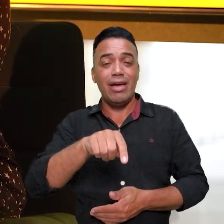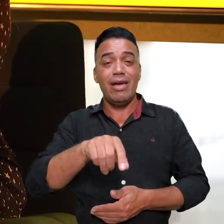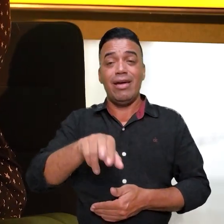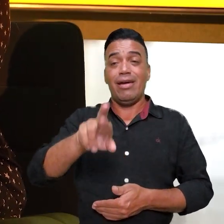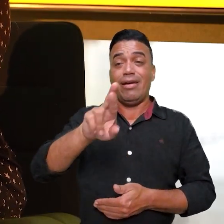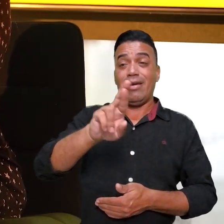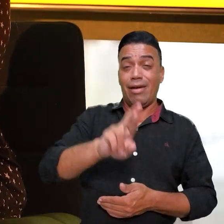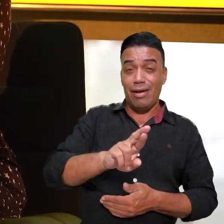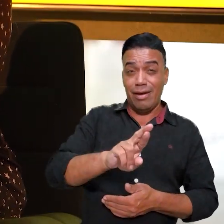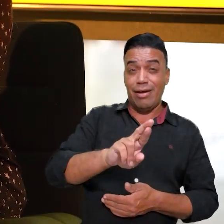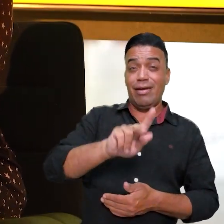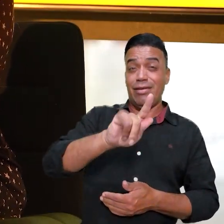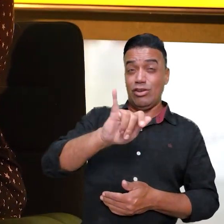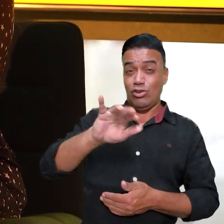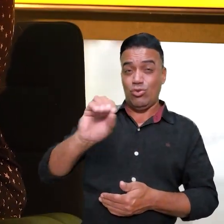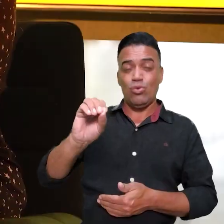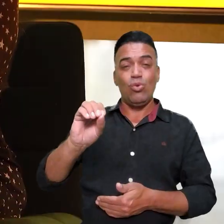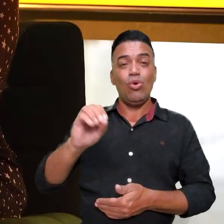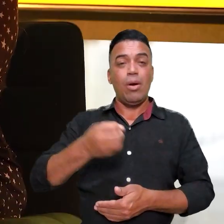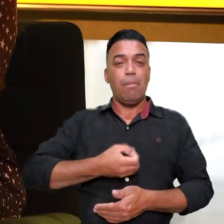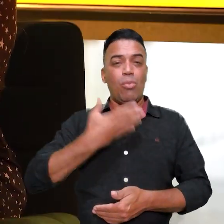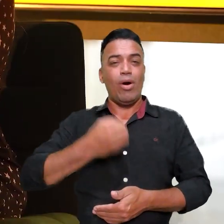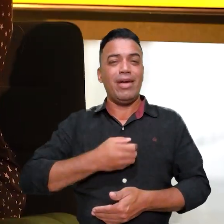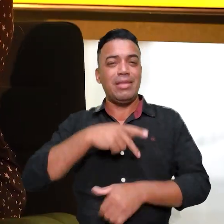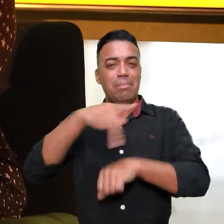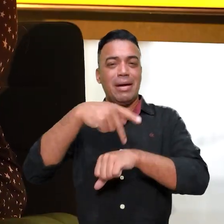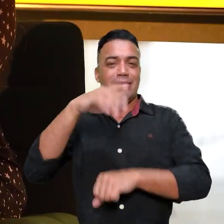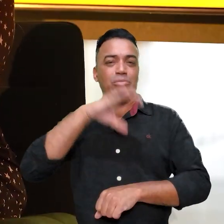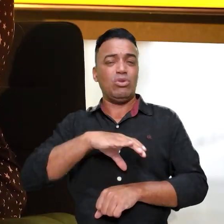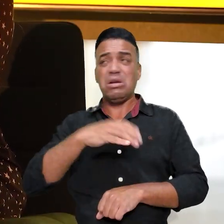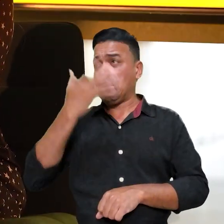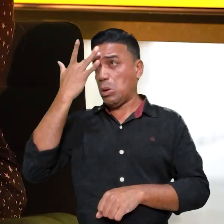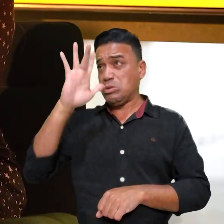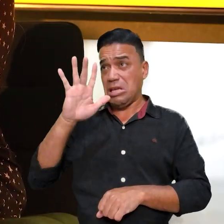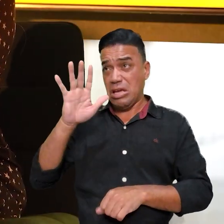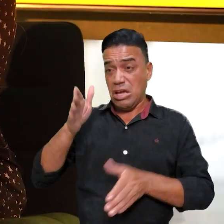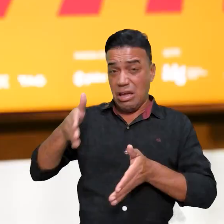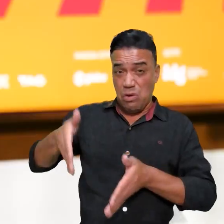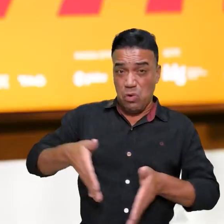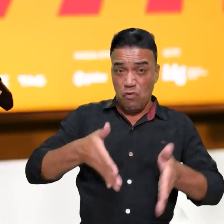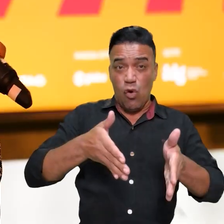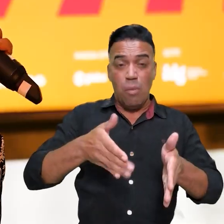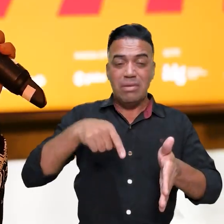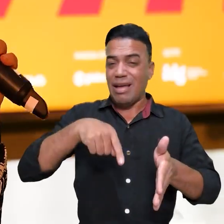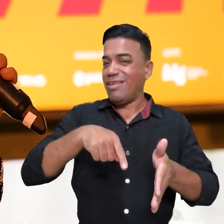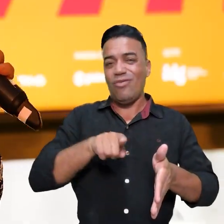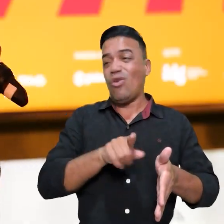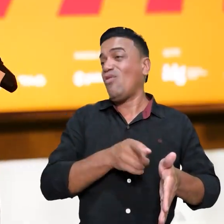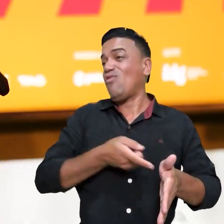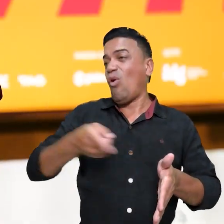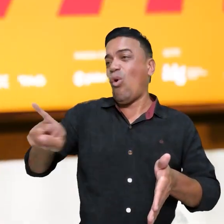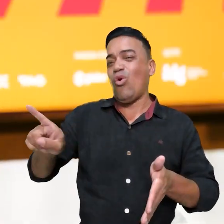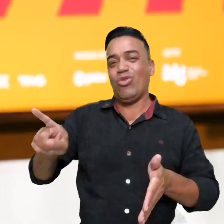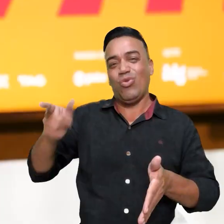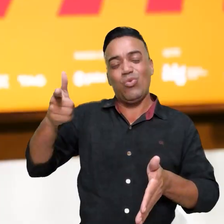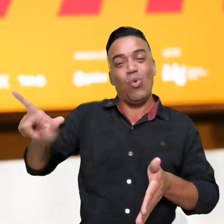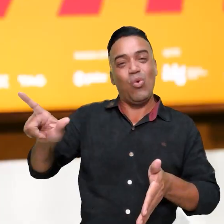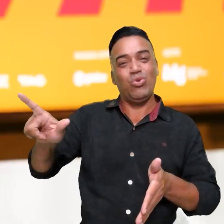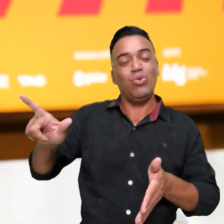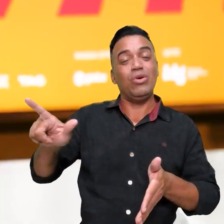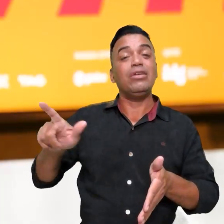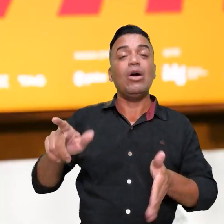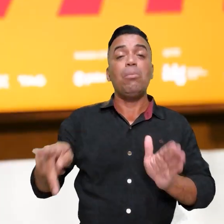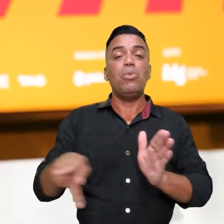famoso poeta português, que diz assim, eu não sei para onde eu vou, mas eu não vou por aí. Então, essa busca desse